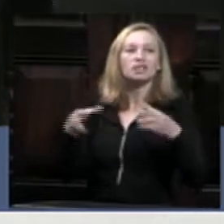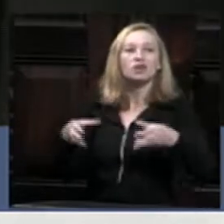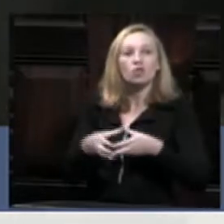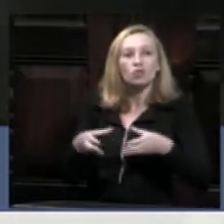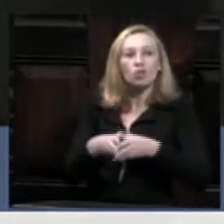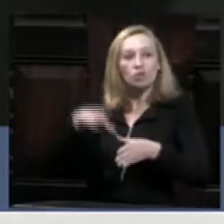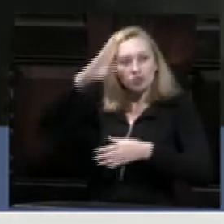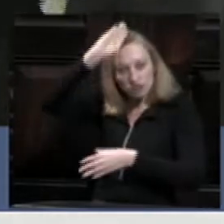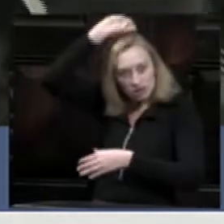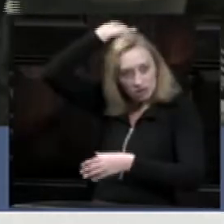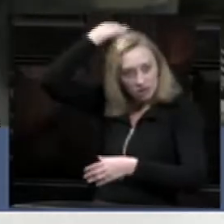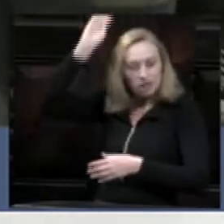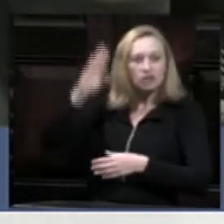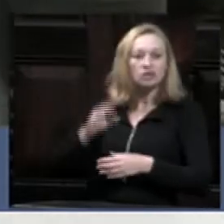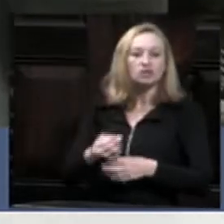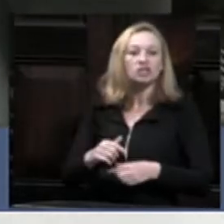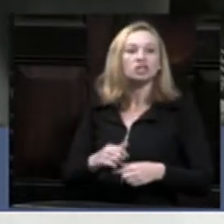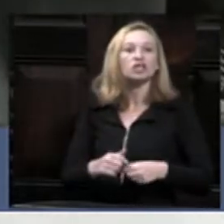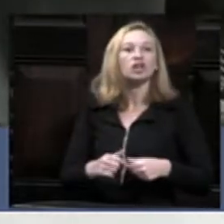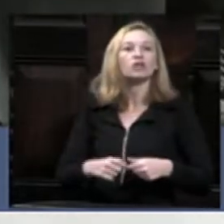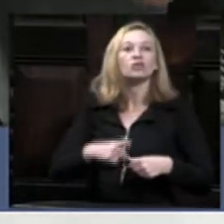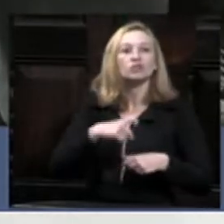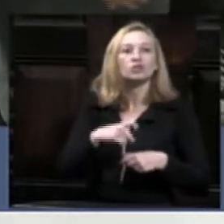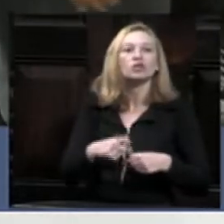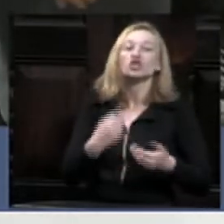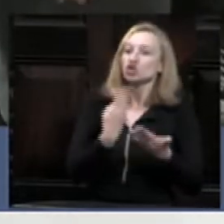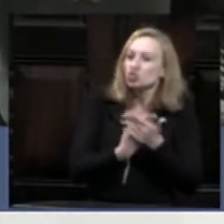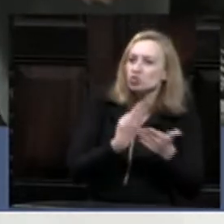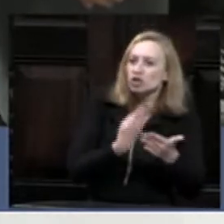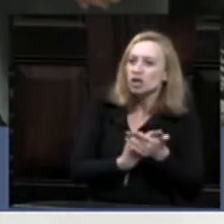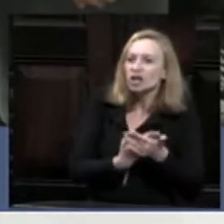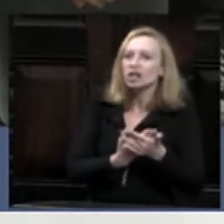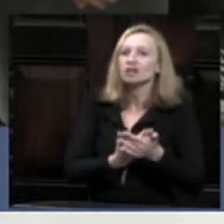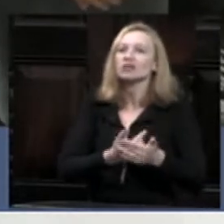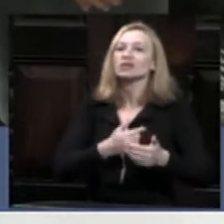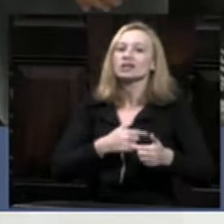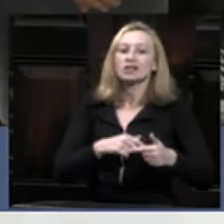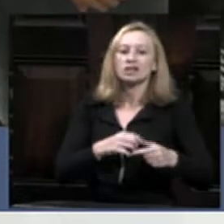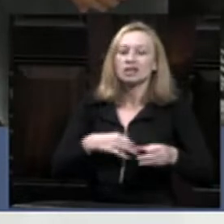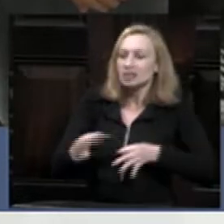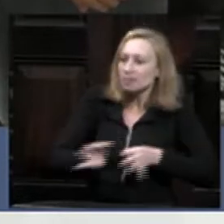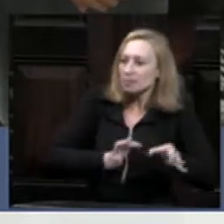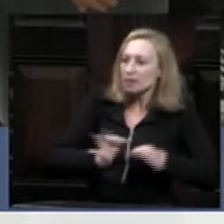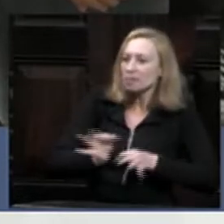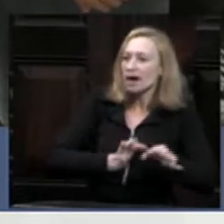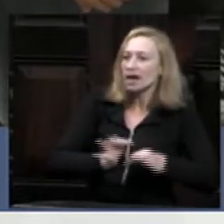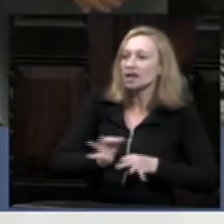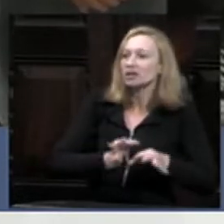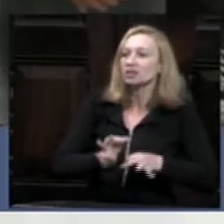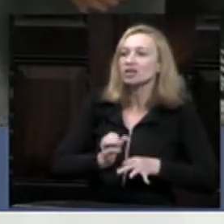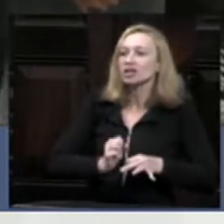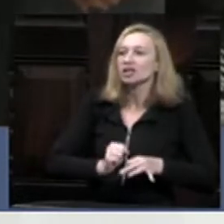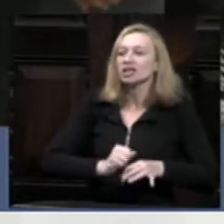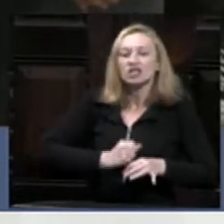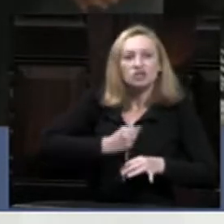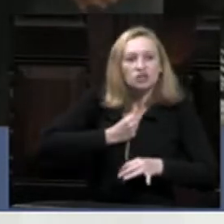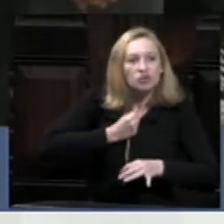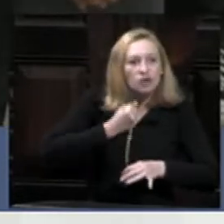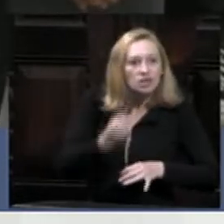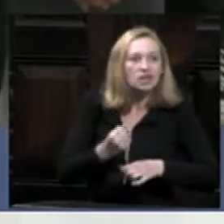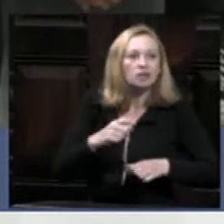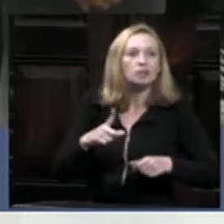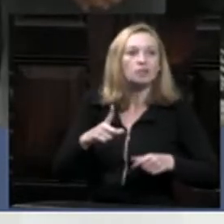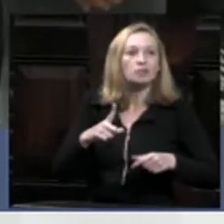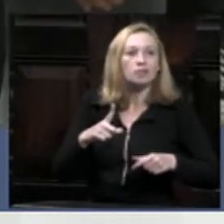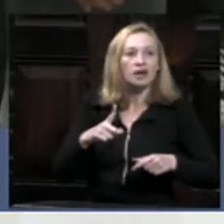Bombeiros, aqueles que estão lutando, se preparando, se qualificando mas buscando um espaço melhor